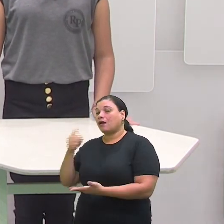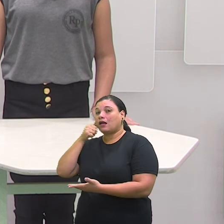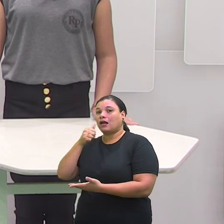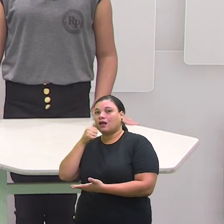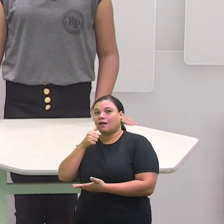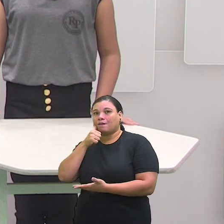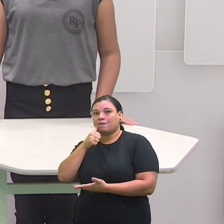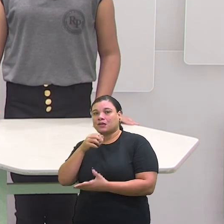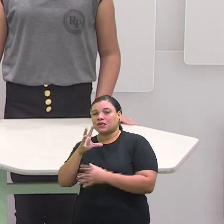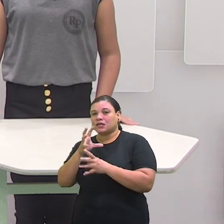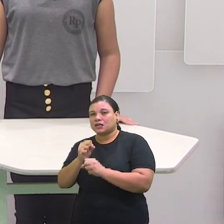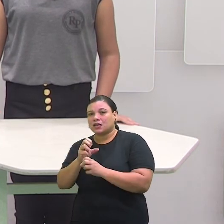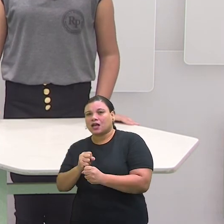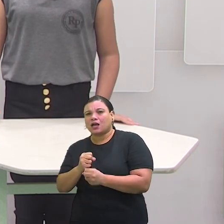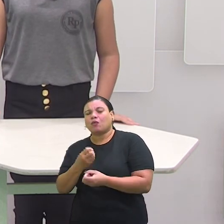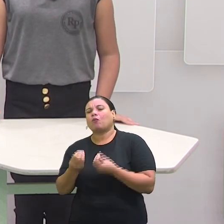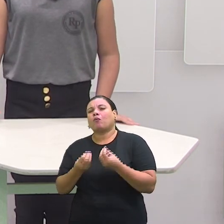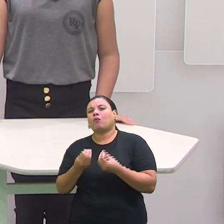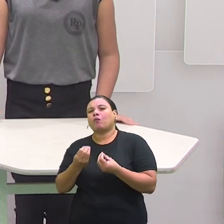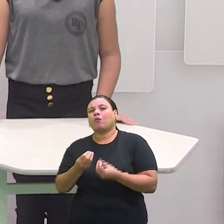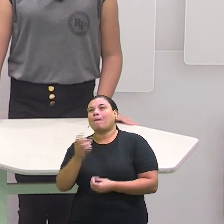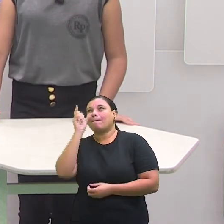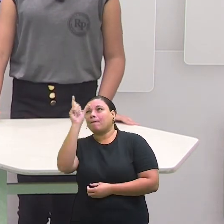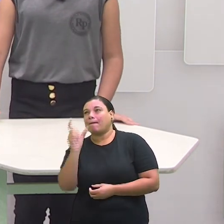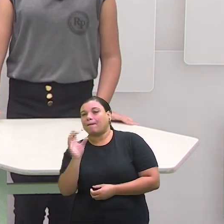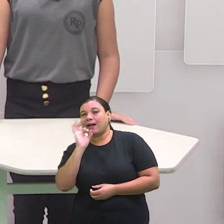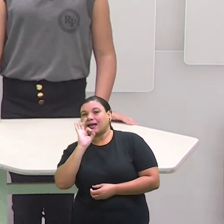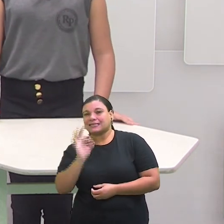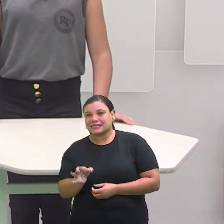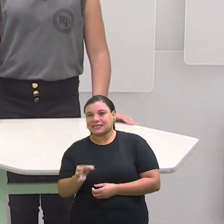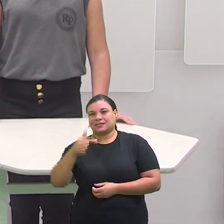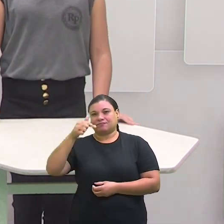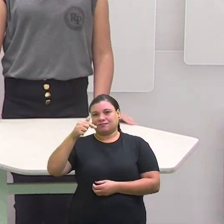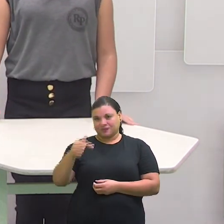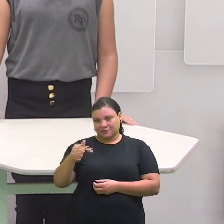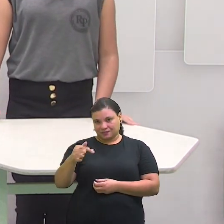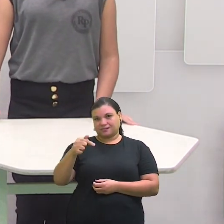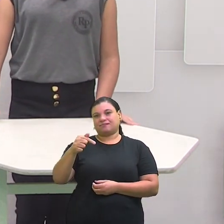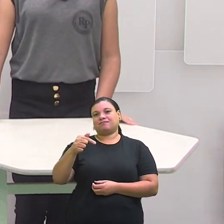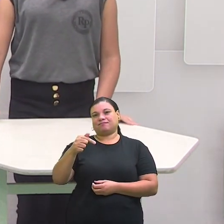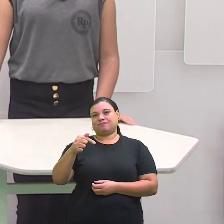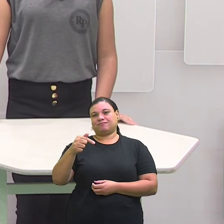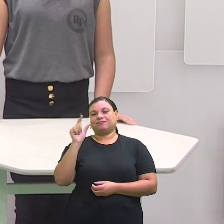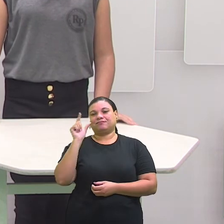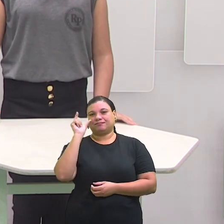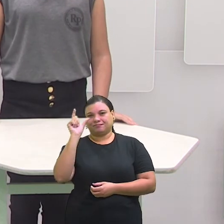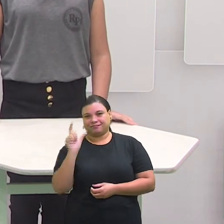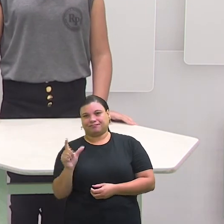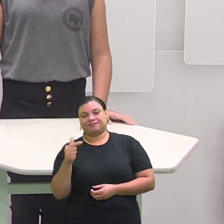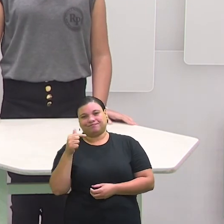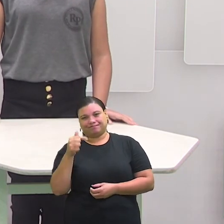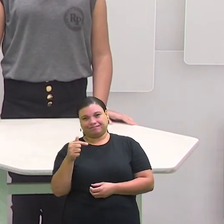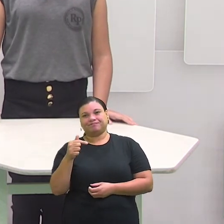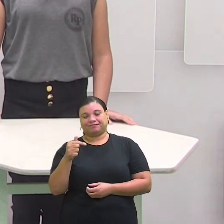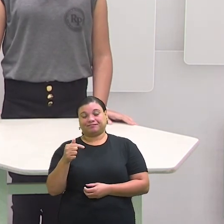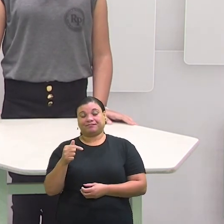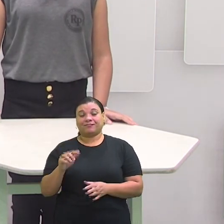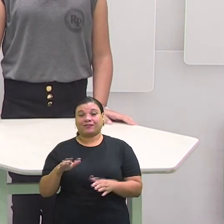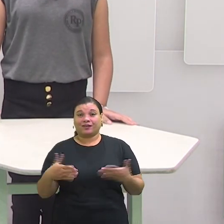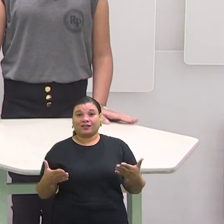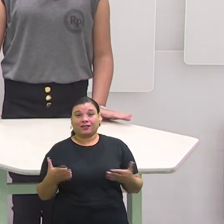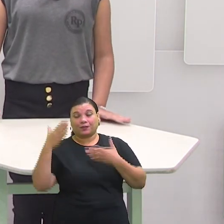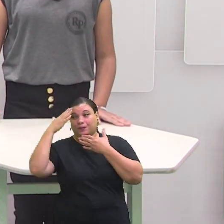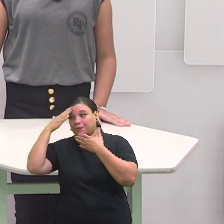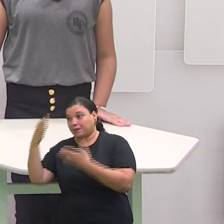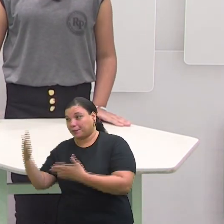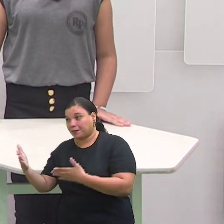com uma pontuação muito boa também. Parabéns, Nicole, tá? Parabéns a vocês dois que vieram aqui hoje. Obrigado